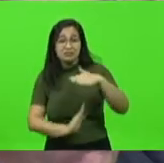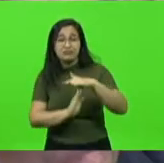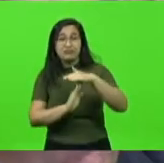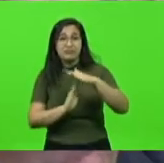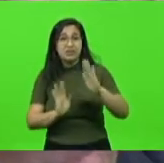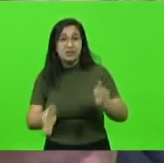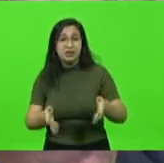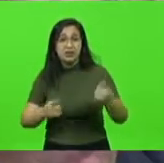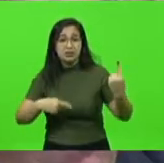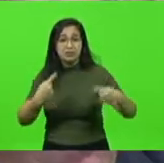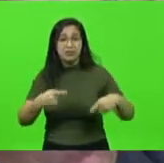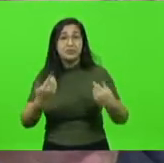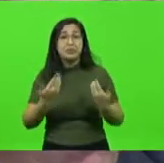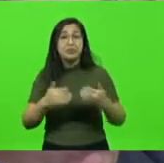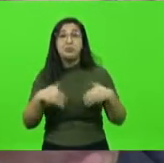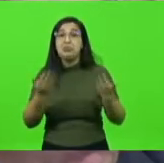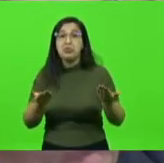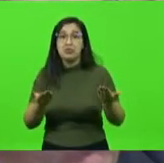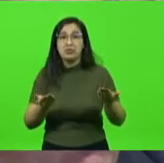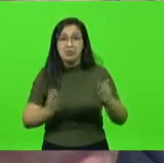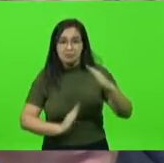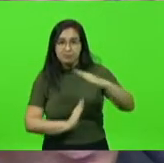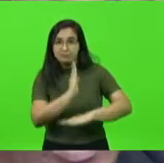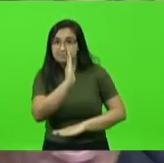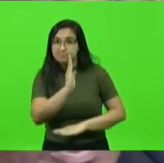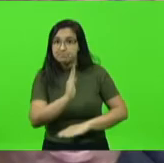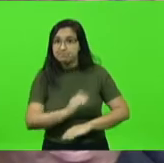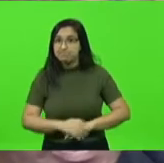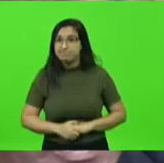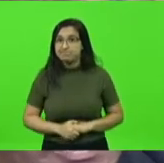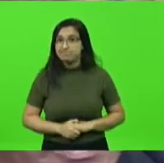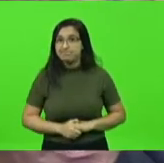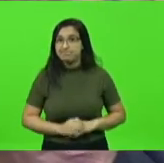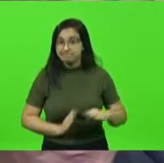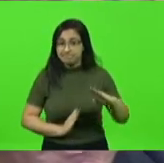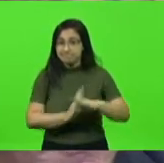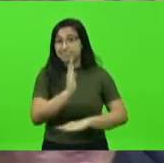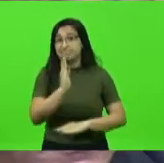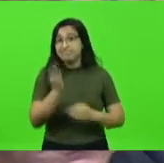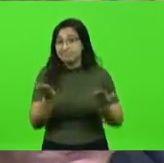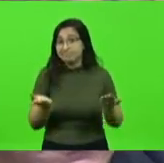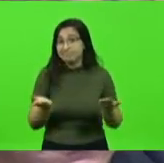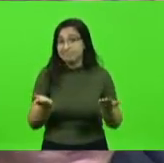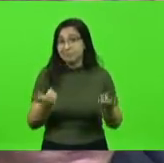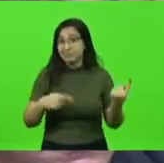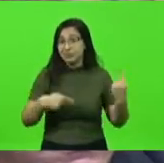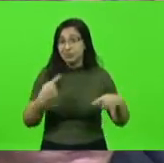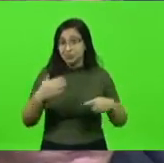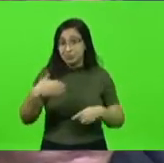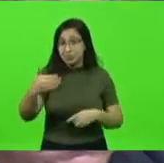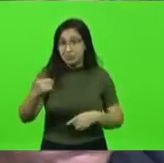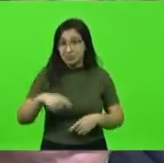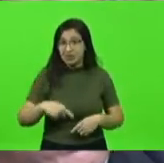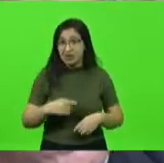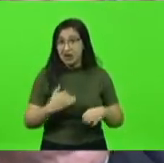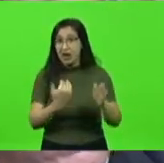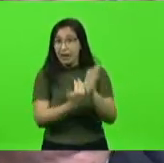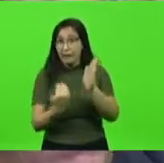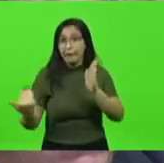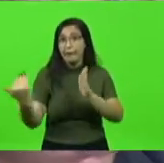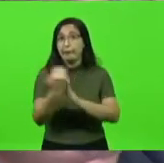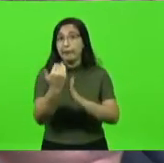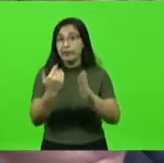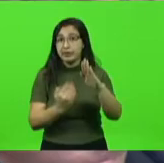próxima discussão? Furar o teto? Vai ser passar então do teto, nós vamos discutir a próxima vez aqui que nós vamos aumentar o teto